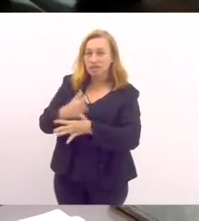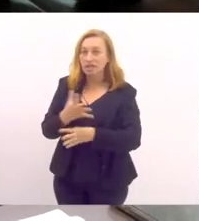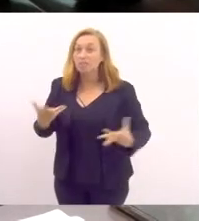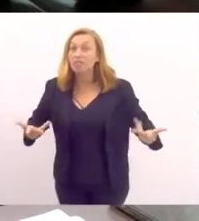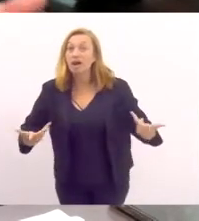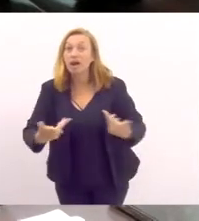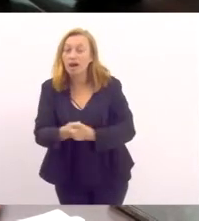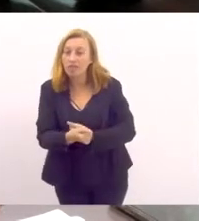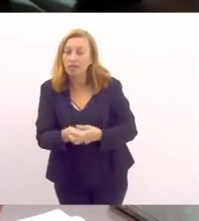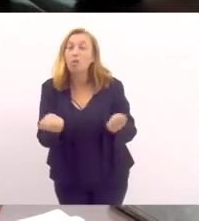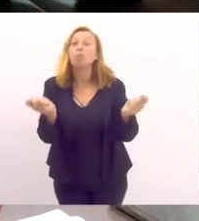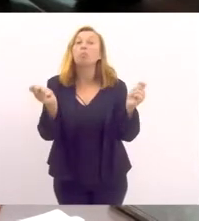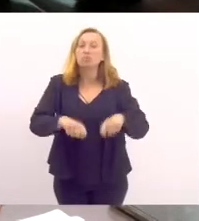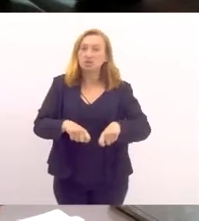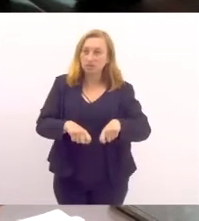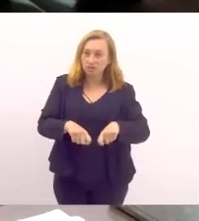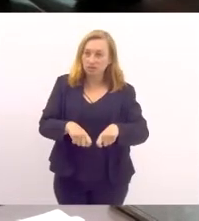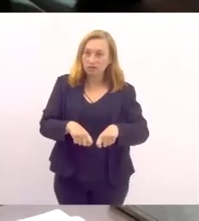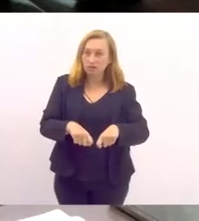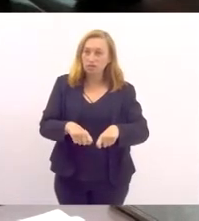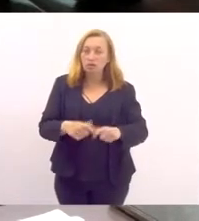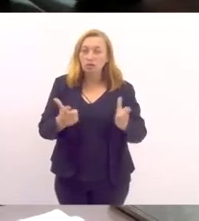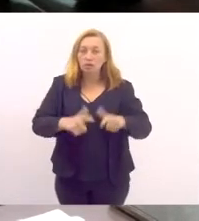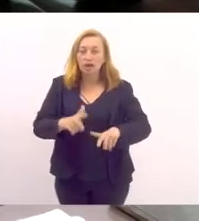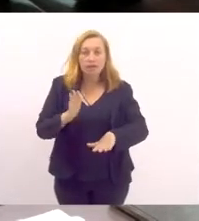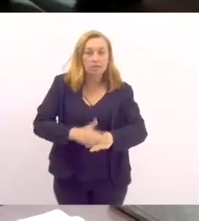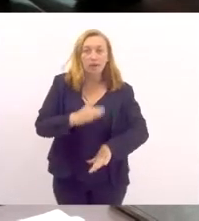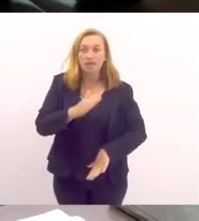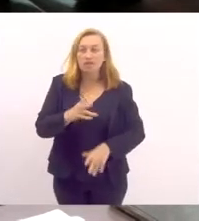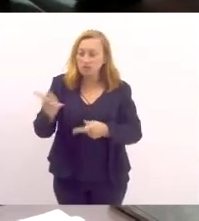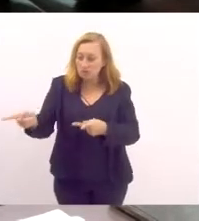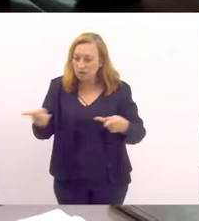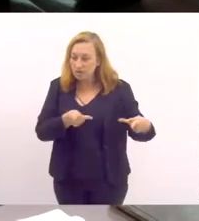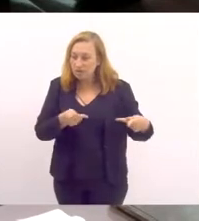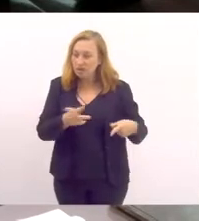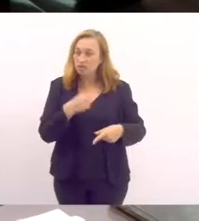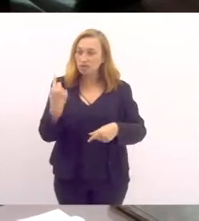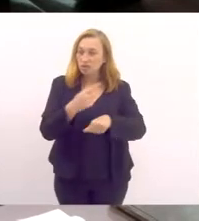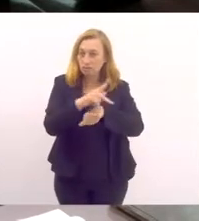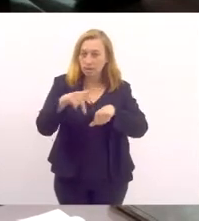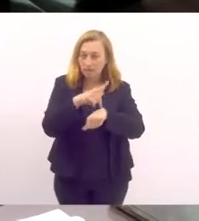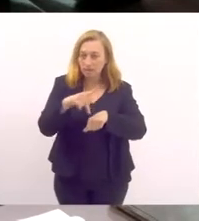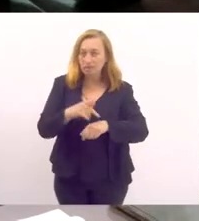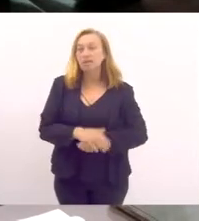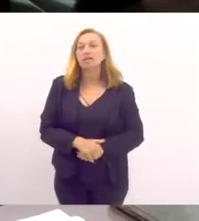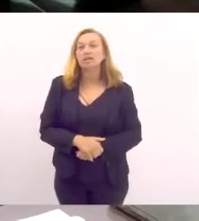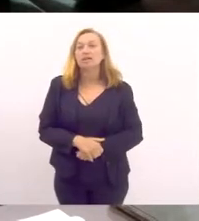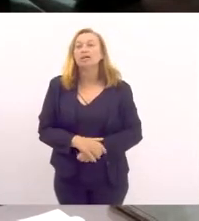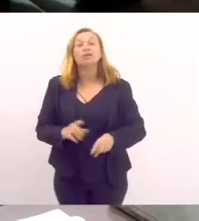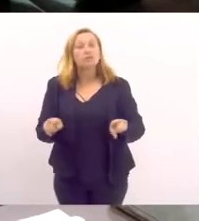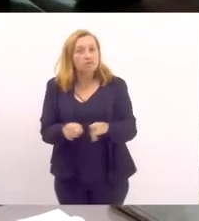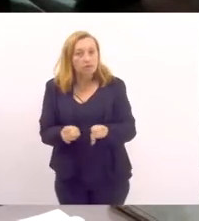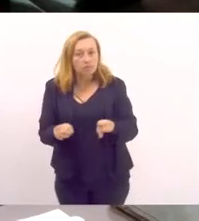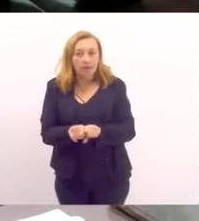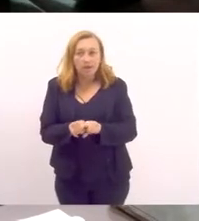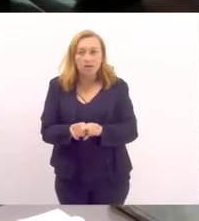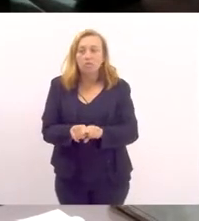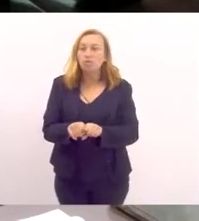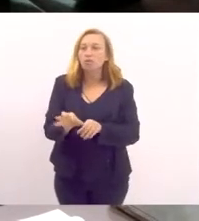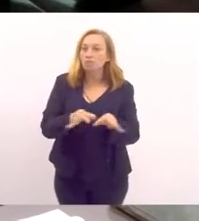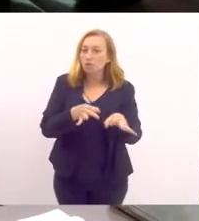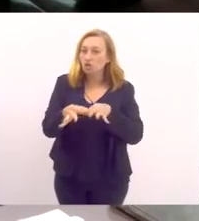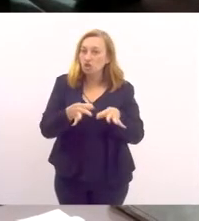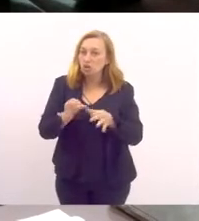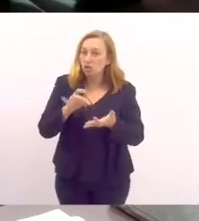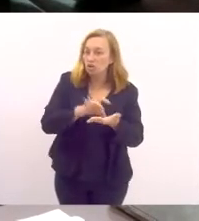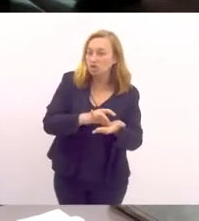e possivelmente seja um dos lugares mais visitados do nosso país. Mas a bem da verdade é que, quando o projeto